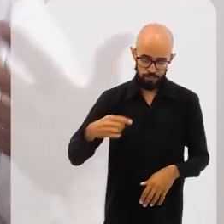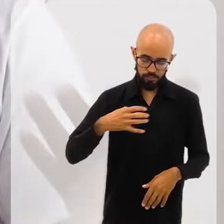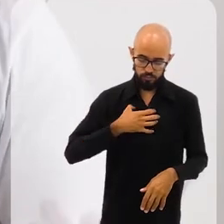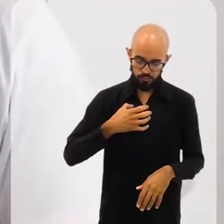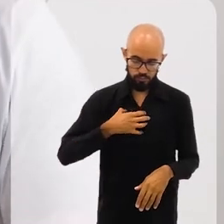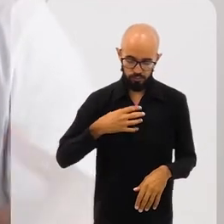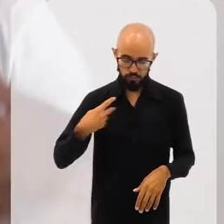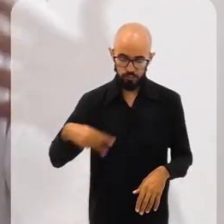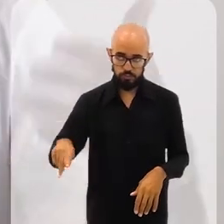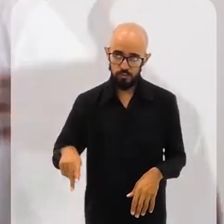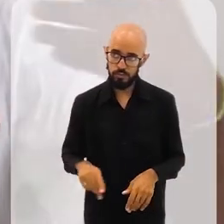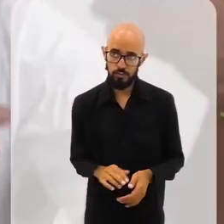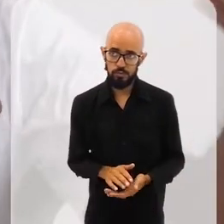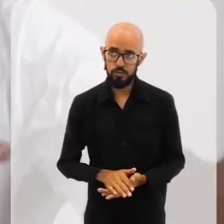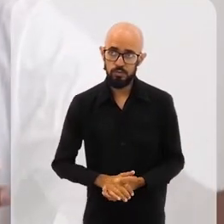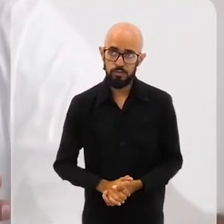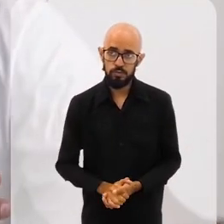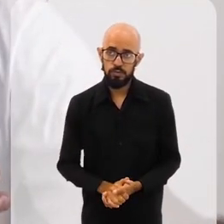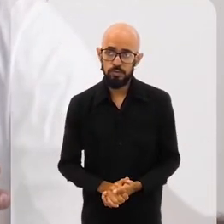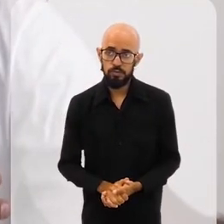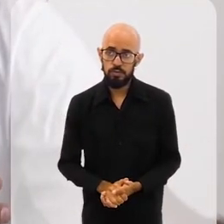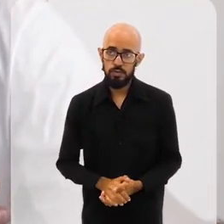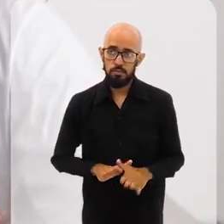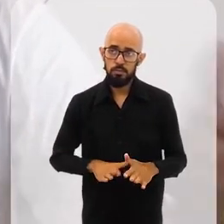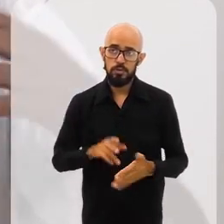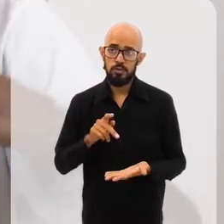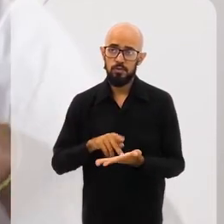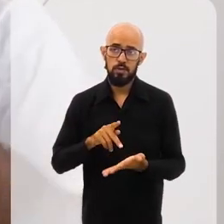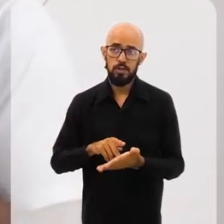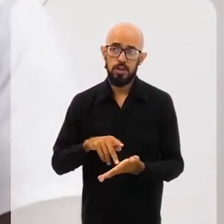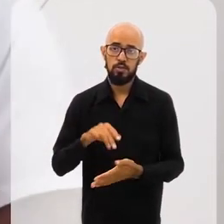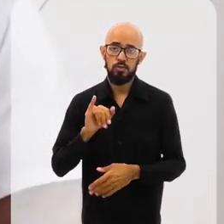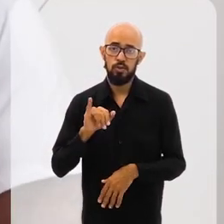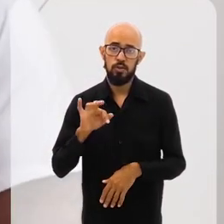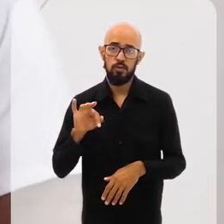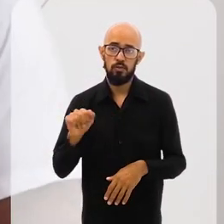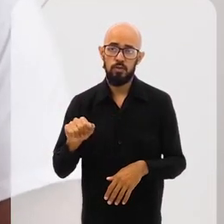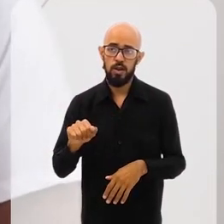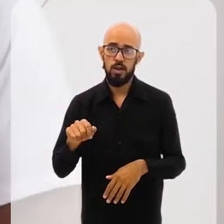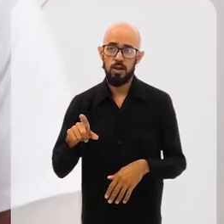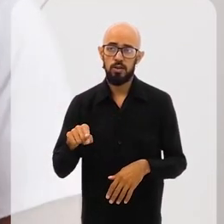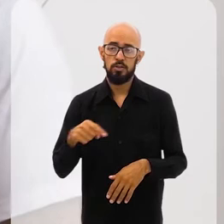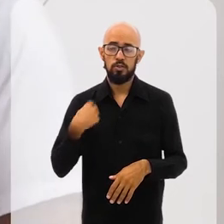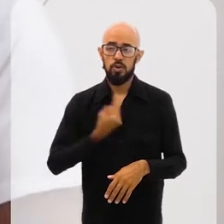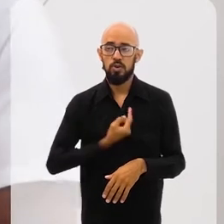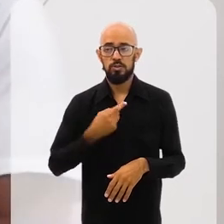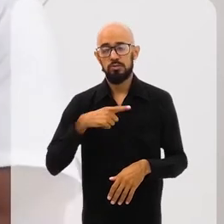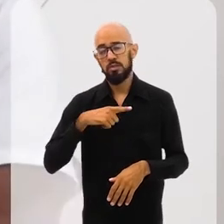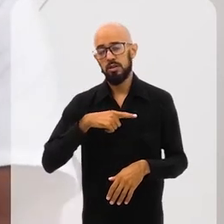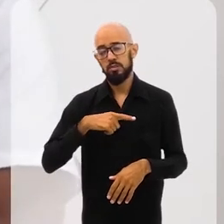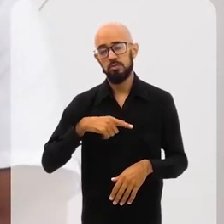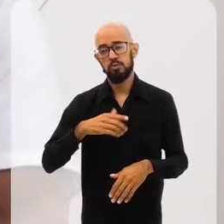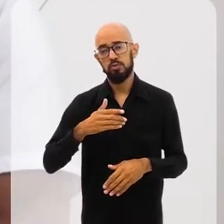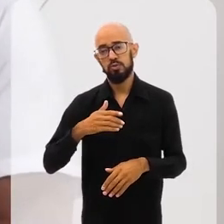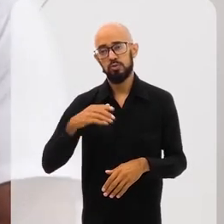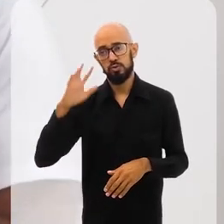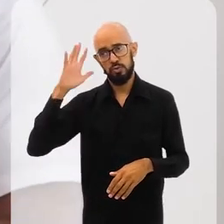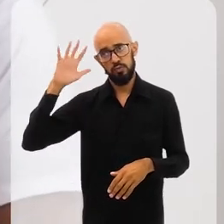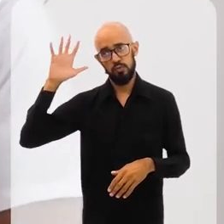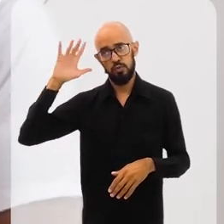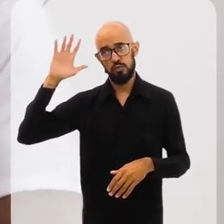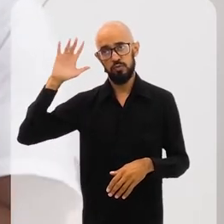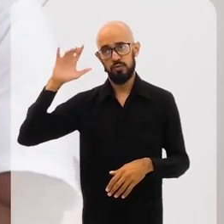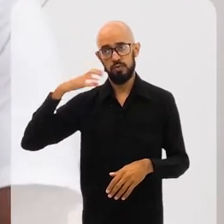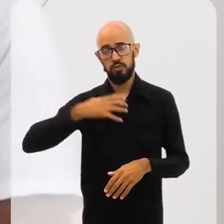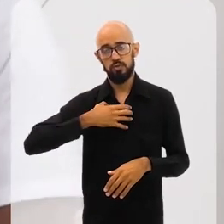fosse um orixá, que fizesse isso, aquilo, seja como os outros orixás. Na verdade, dentro do Ifá afro-cubano, a gente já trabalha com a parte filosófica,